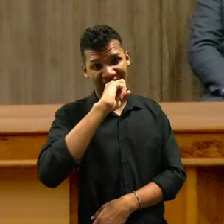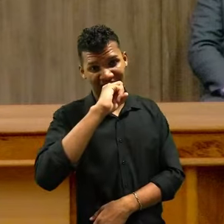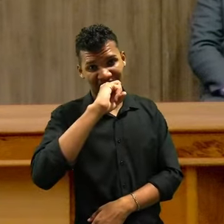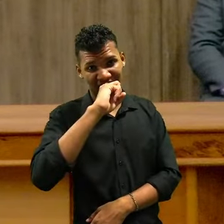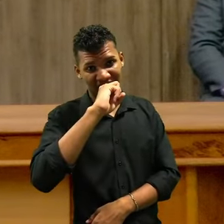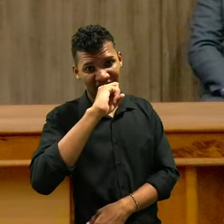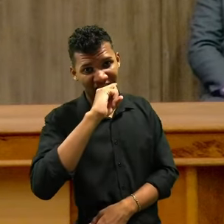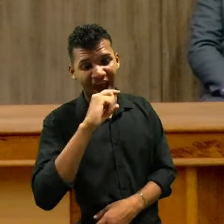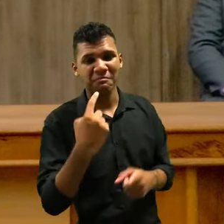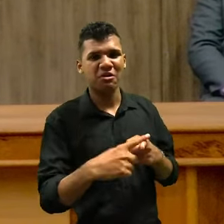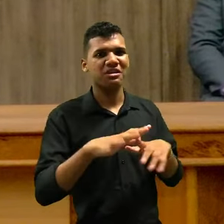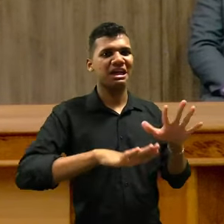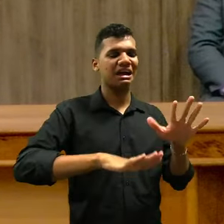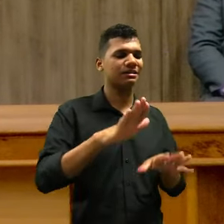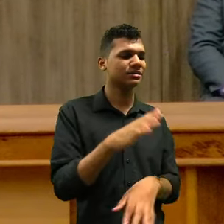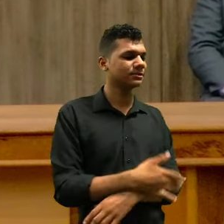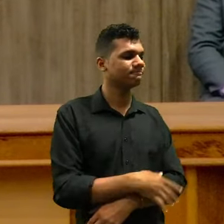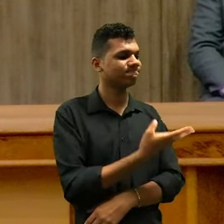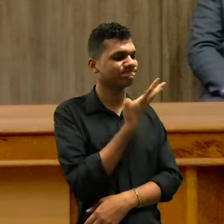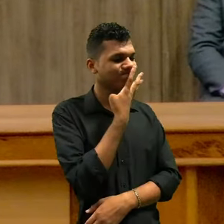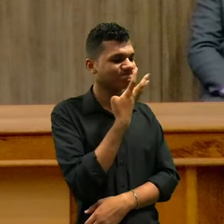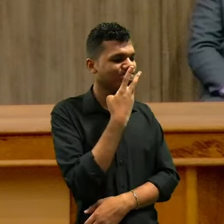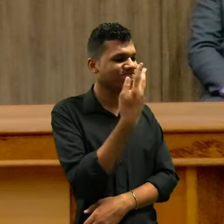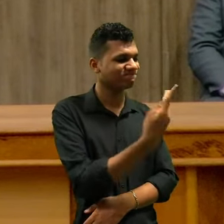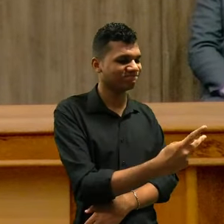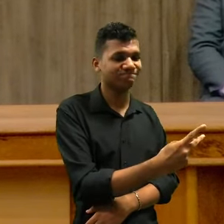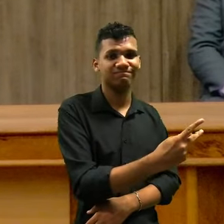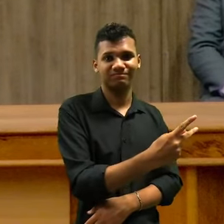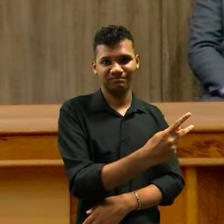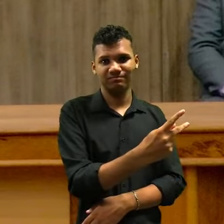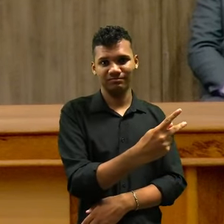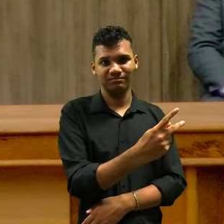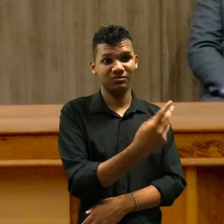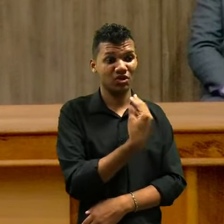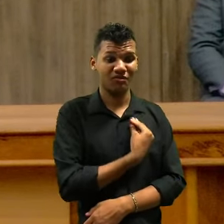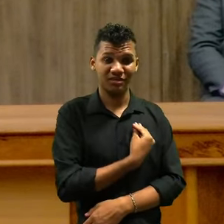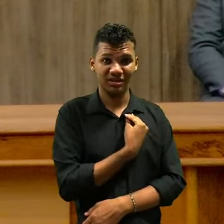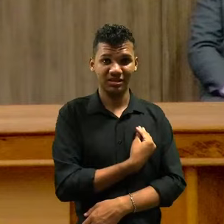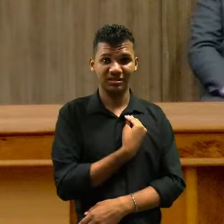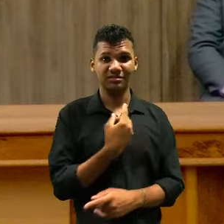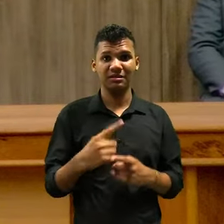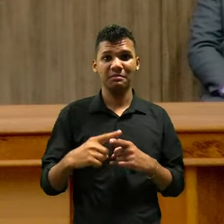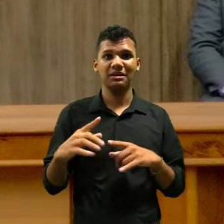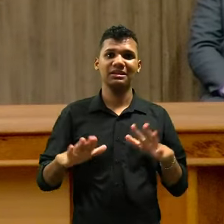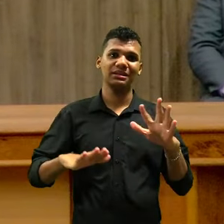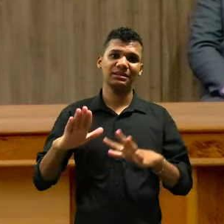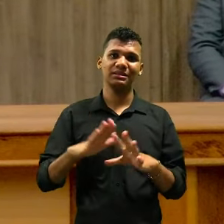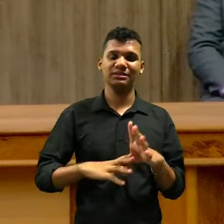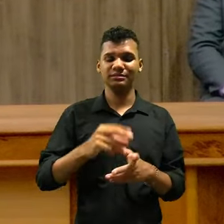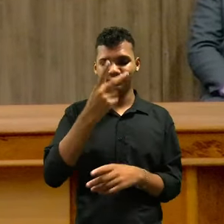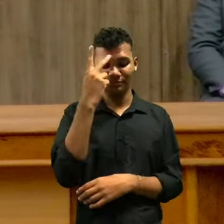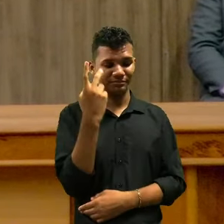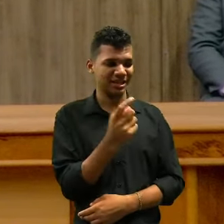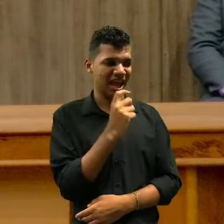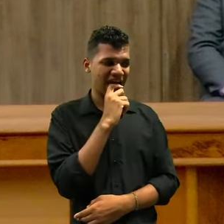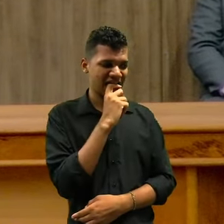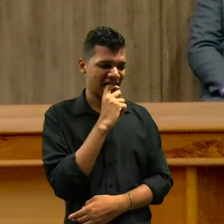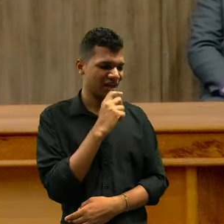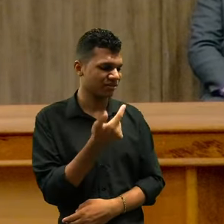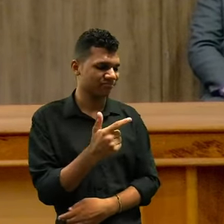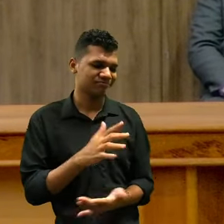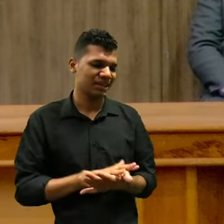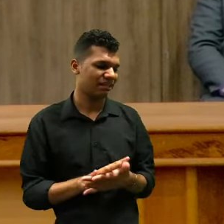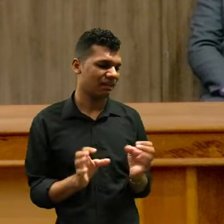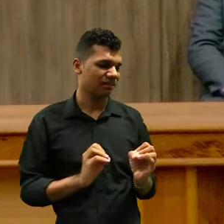porque tá olhando pro teu poço ele só tem uma cimba velha cheia de de de de de sapo velho pedaço de